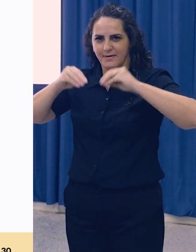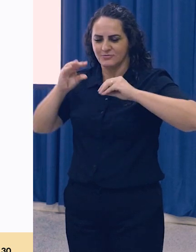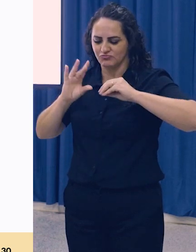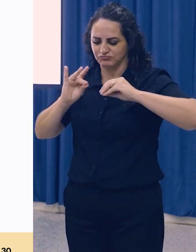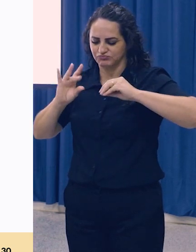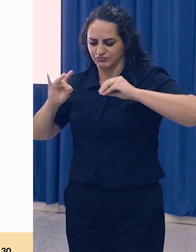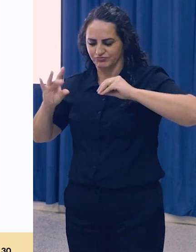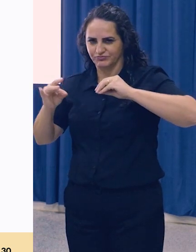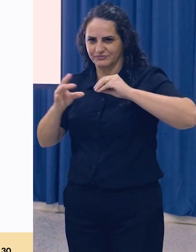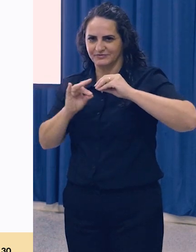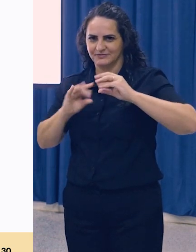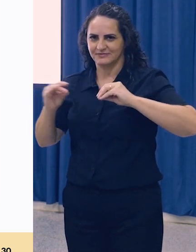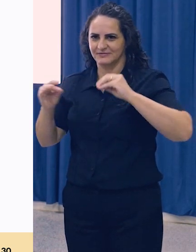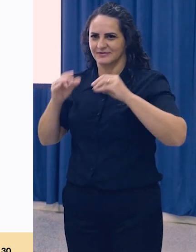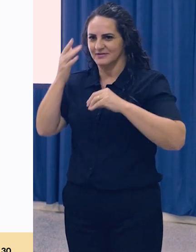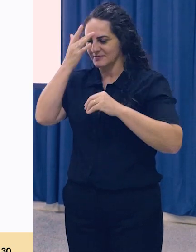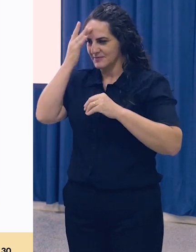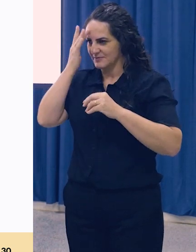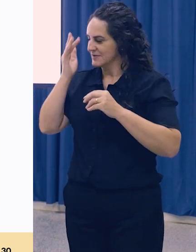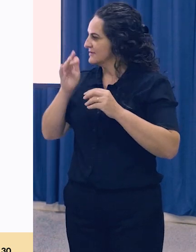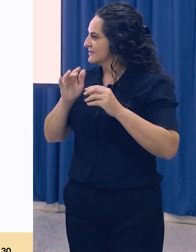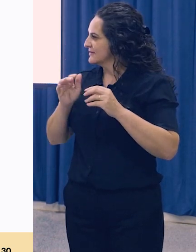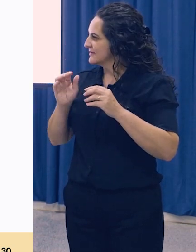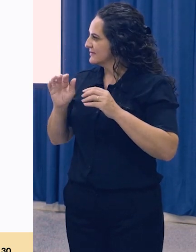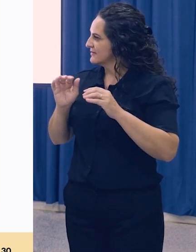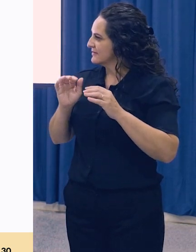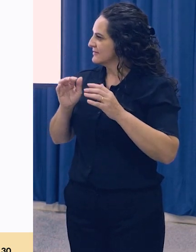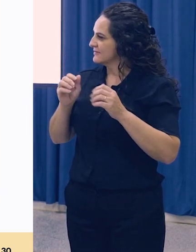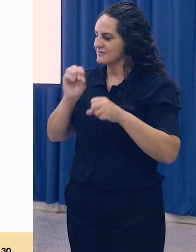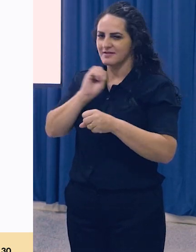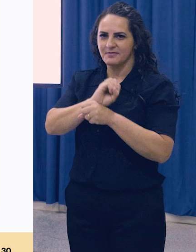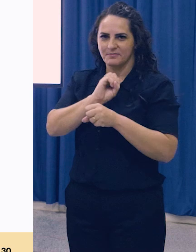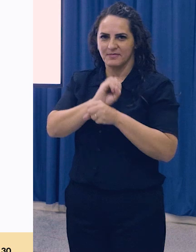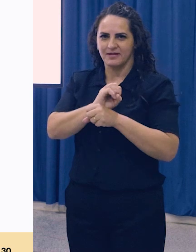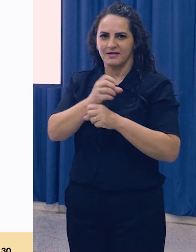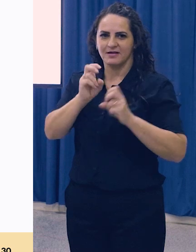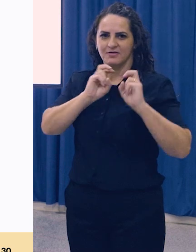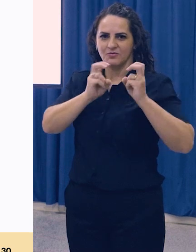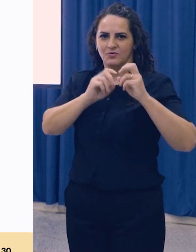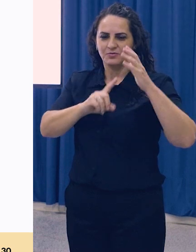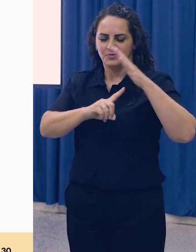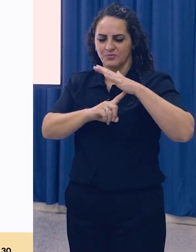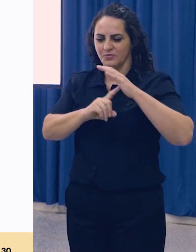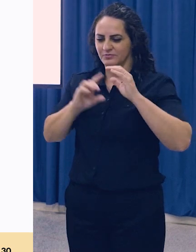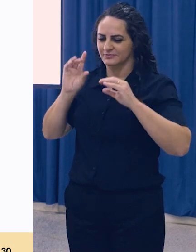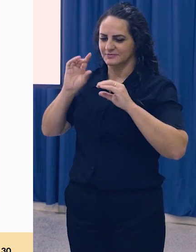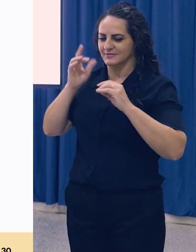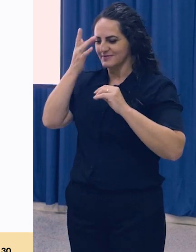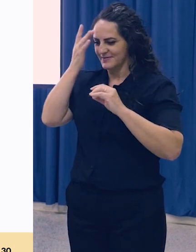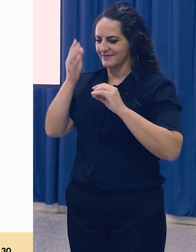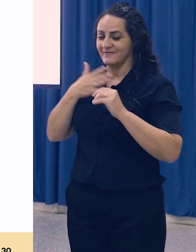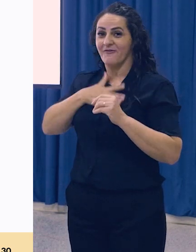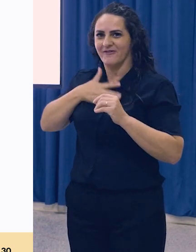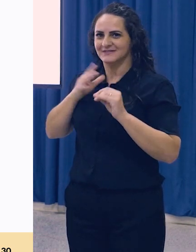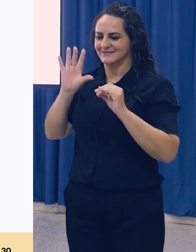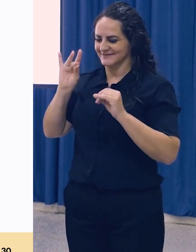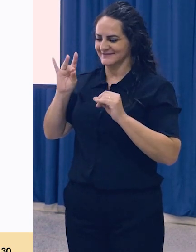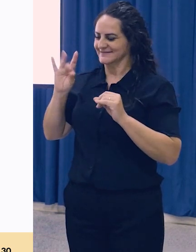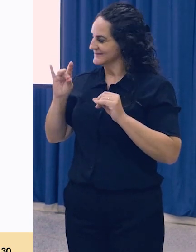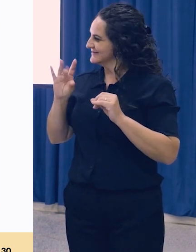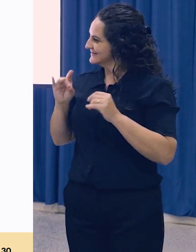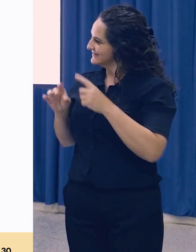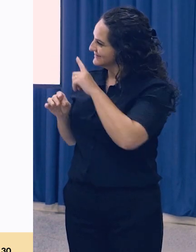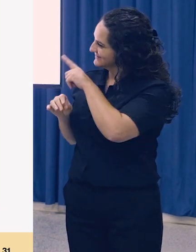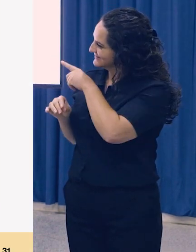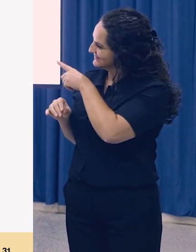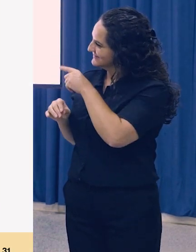dos bancos, para o pessoal interagindo enquanto esperava o ônibus. Uma coisa simples, mas assim, que já traz alguma